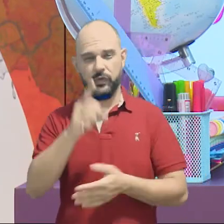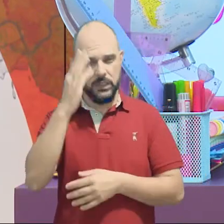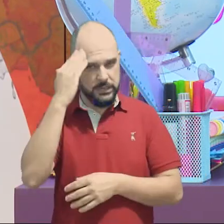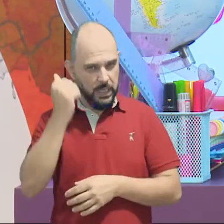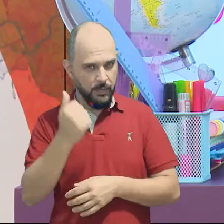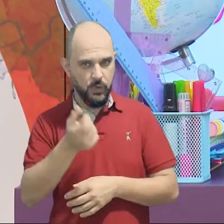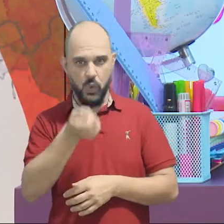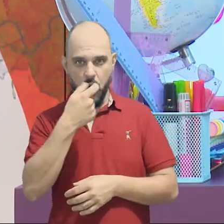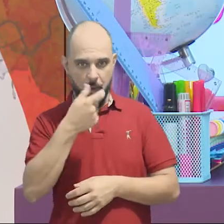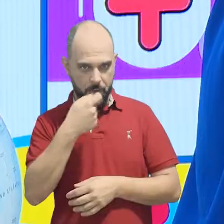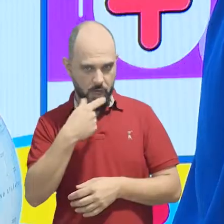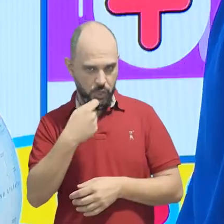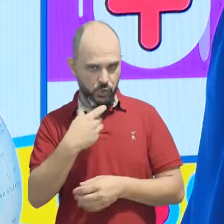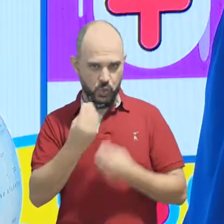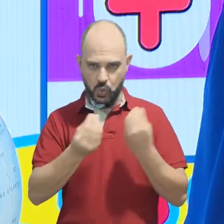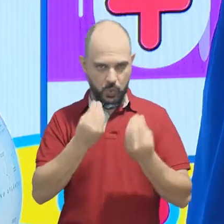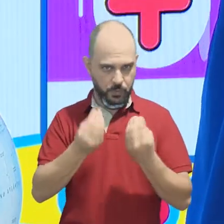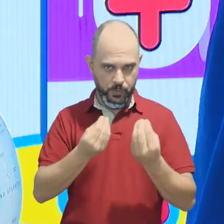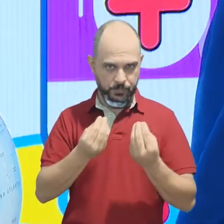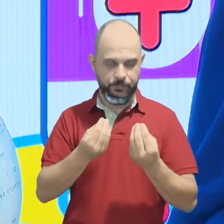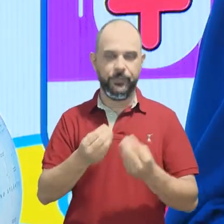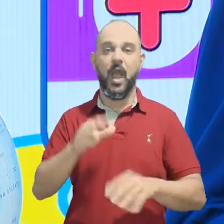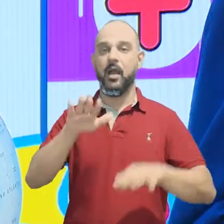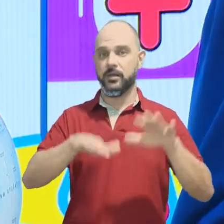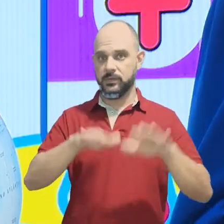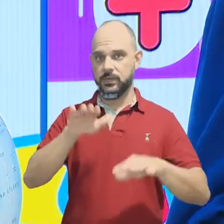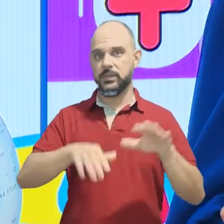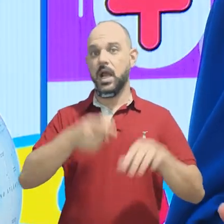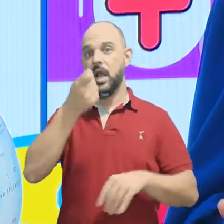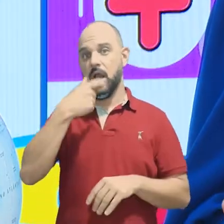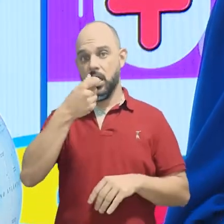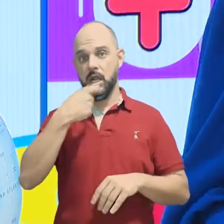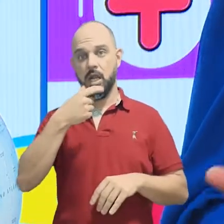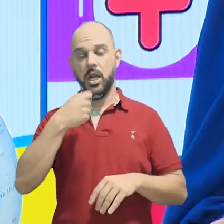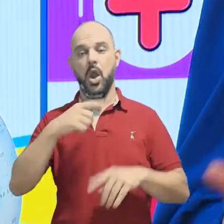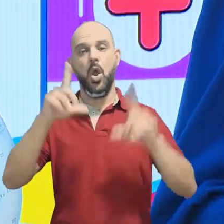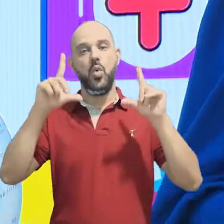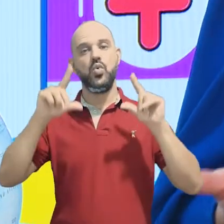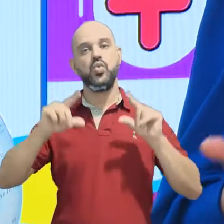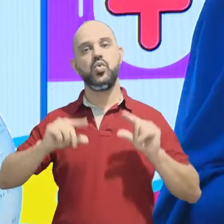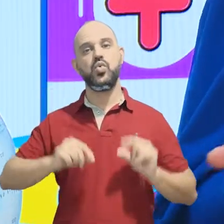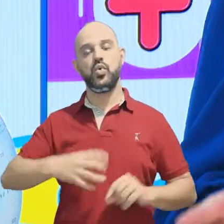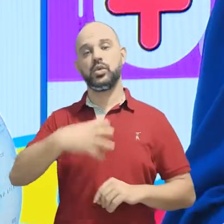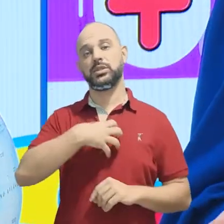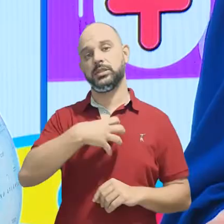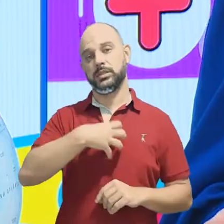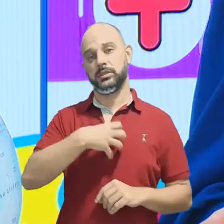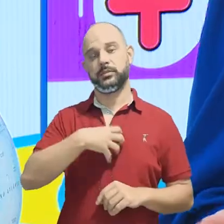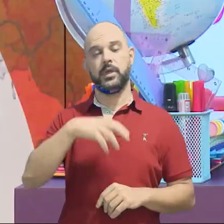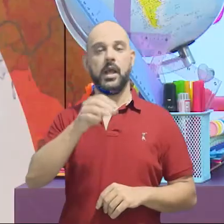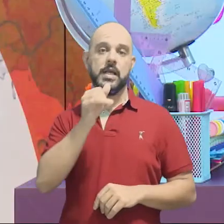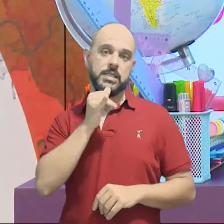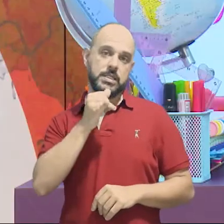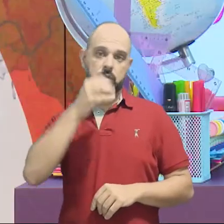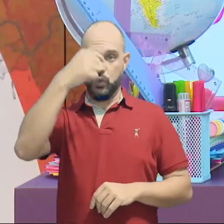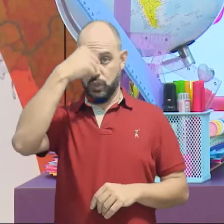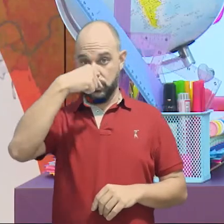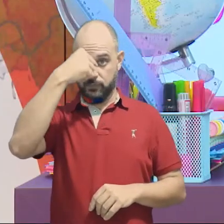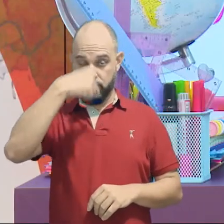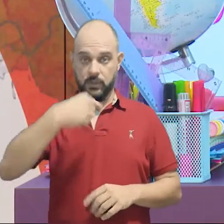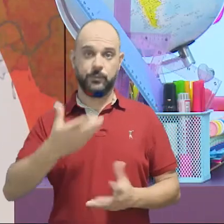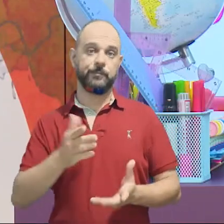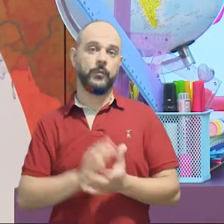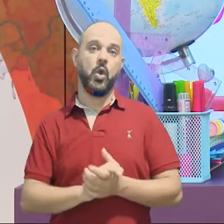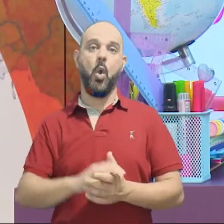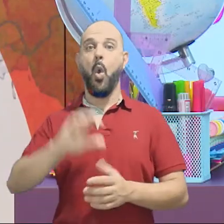os remédios funcionam? Algumas vezes, eles aliviam os sintomas, como é o caso do resfriado. Agora, quando